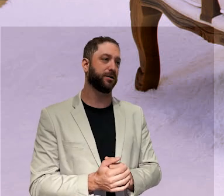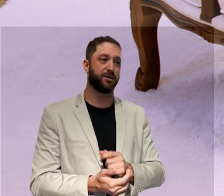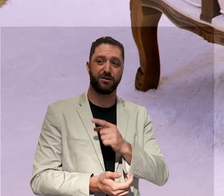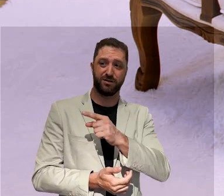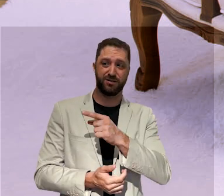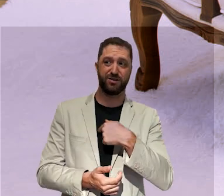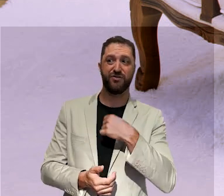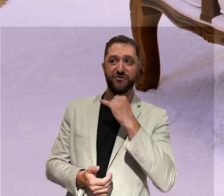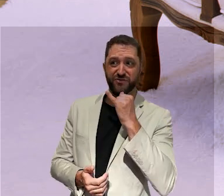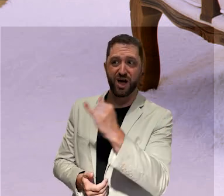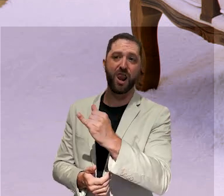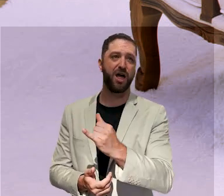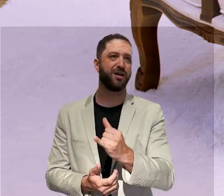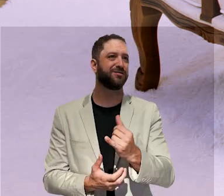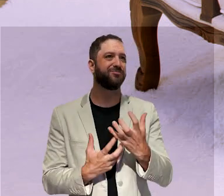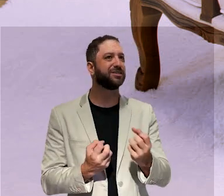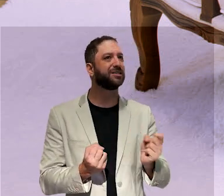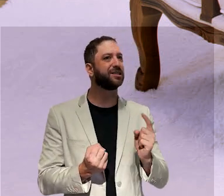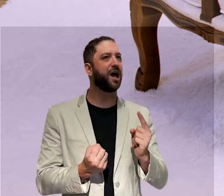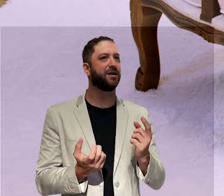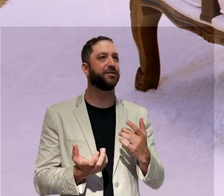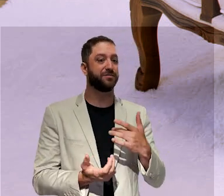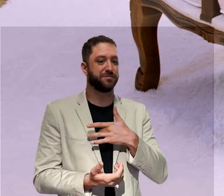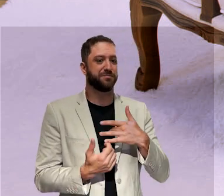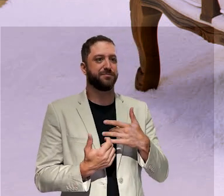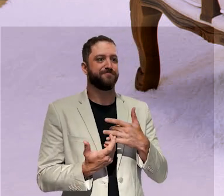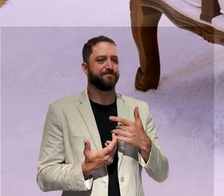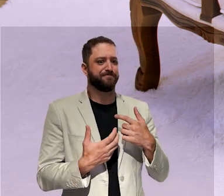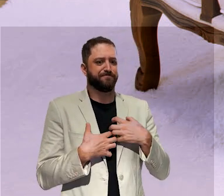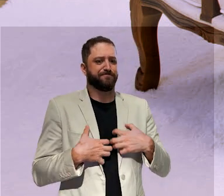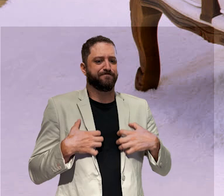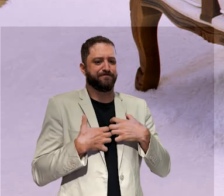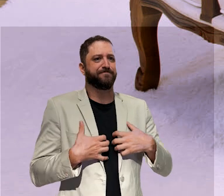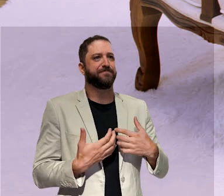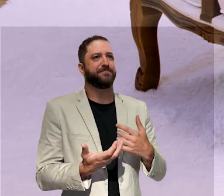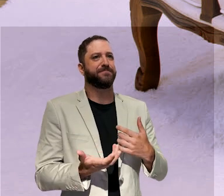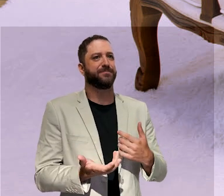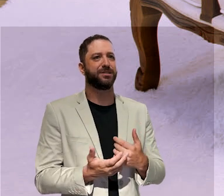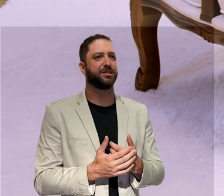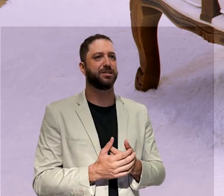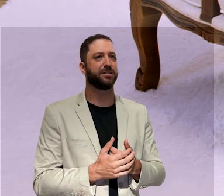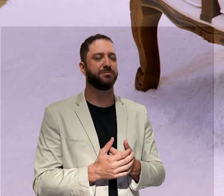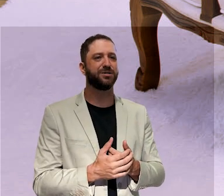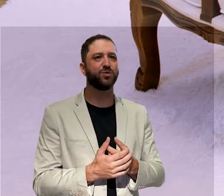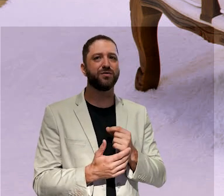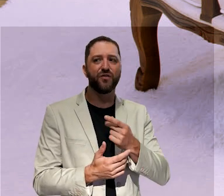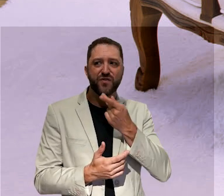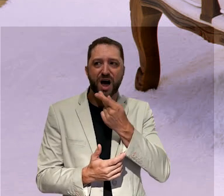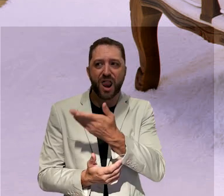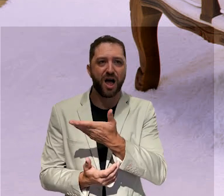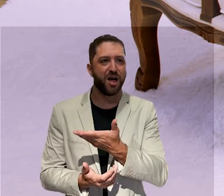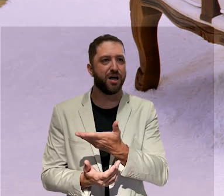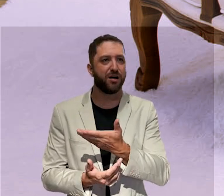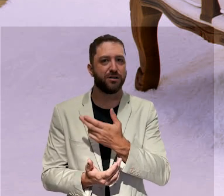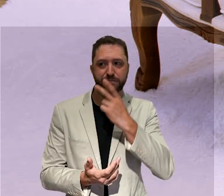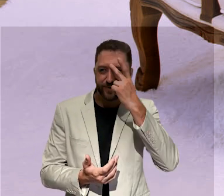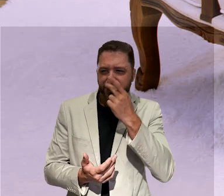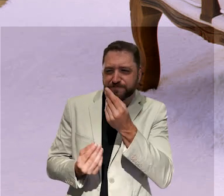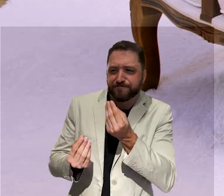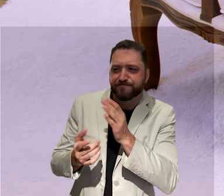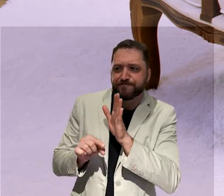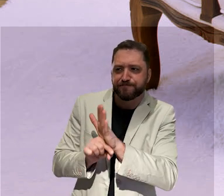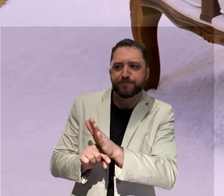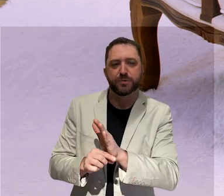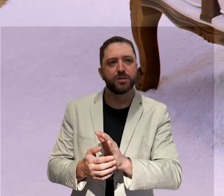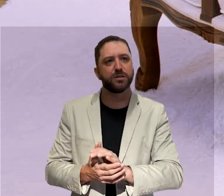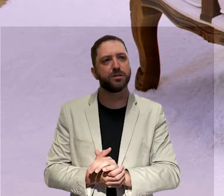E doía em mim ter que falar aquilo pra pessoa. Mas ao mesmo tempo eu falava, tá, eu não quero falar isso, mas eu vou falar o quê? Não me ensinaram